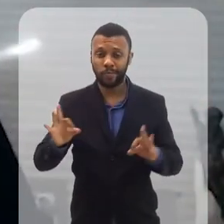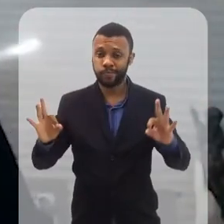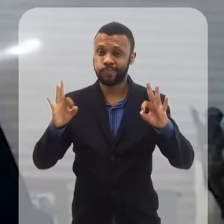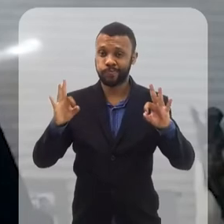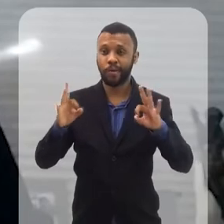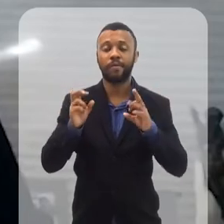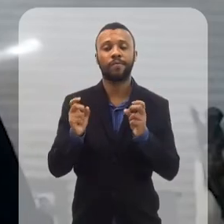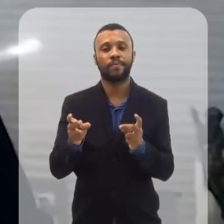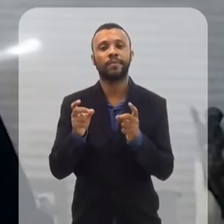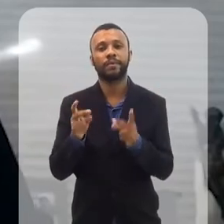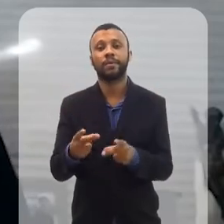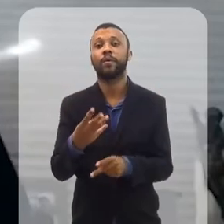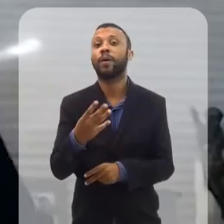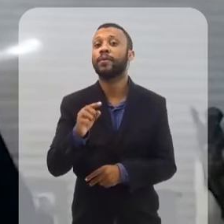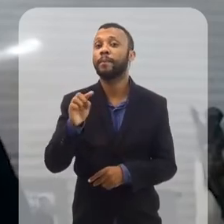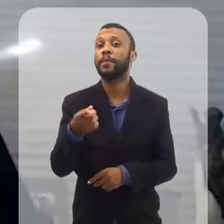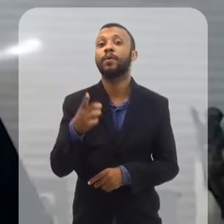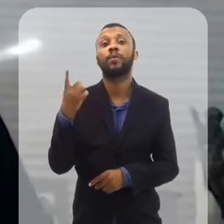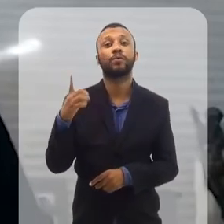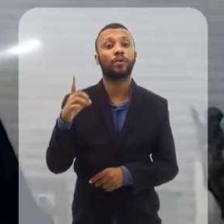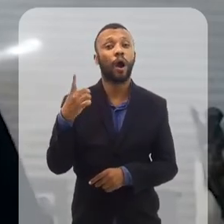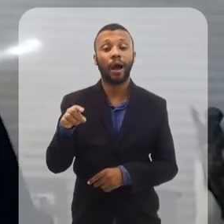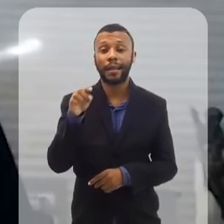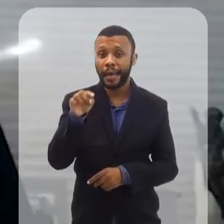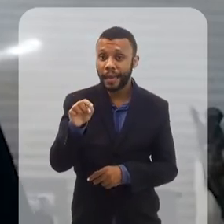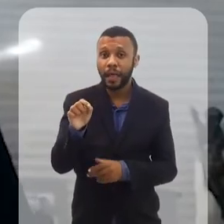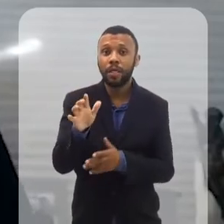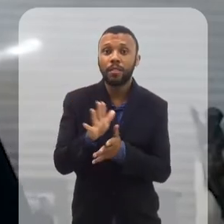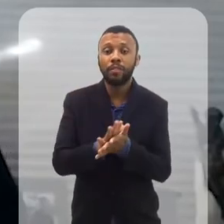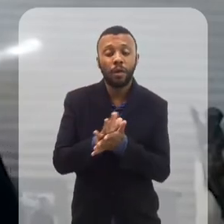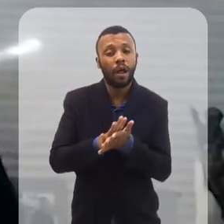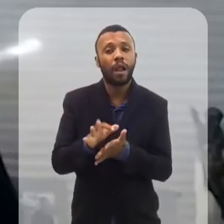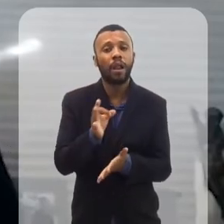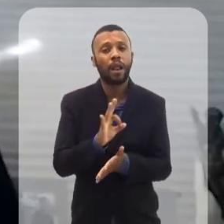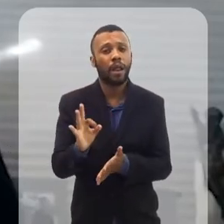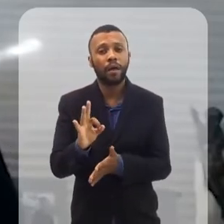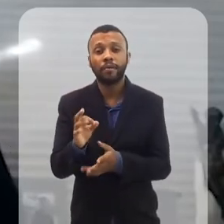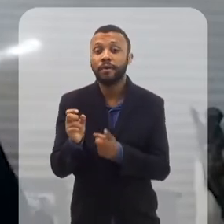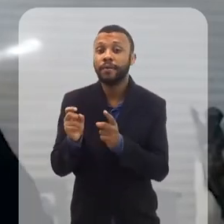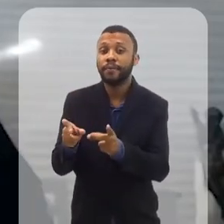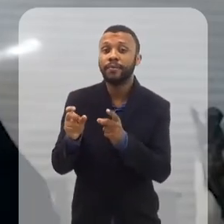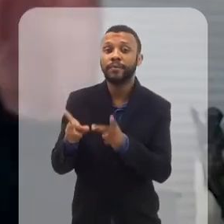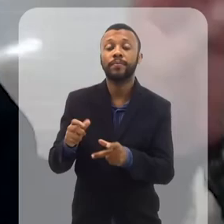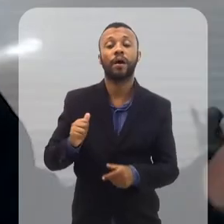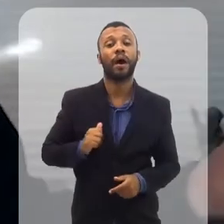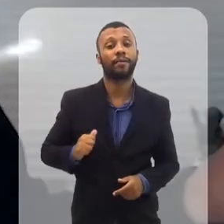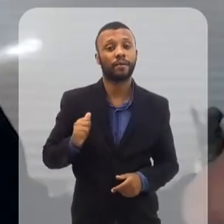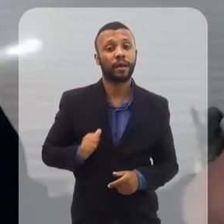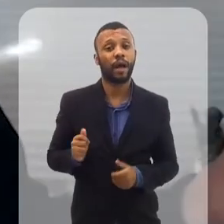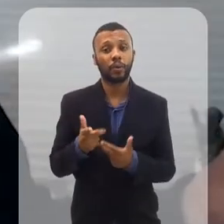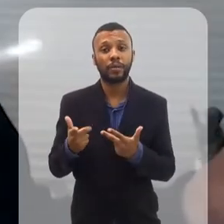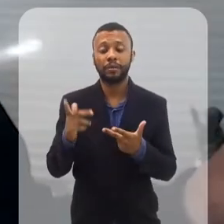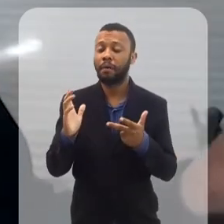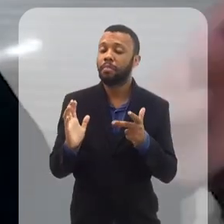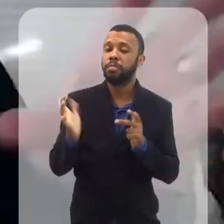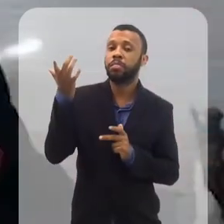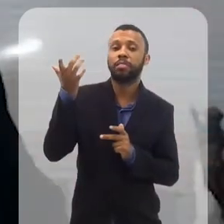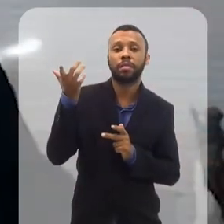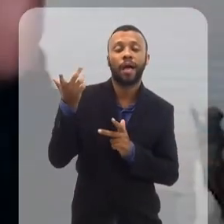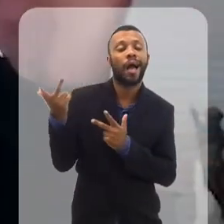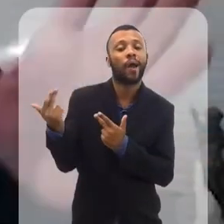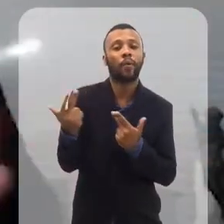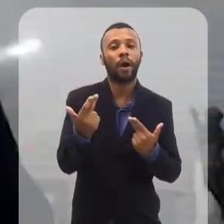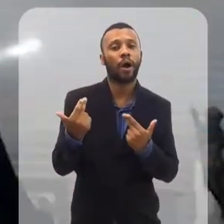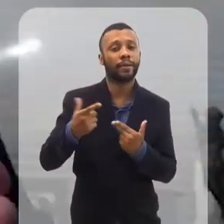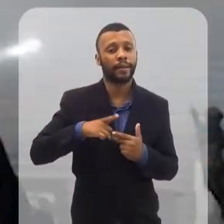de alto luxo. A bolsa foi vendida por 4 mil dólares e ela não existe. Ela foi vendida por um avatar. As coisas